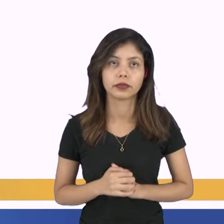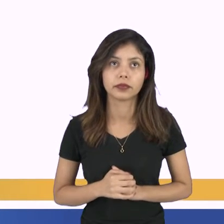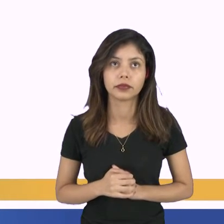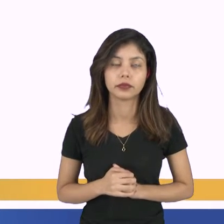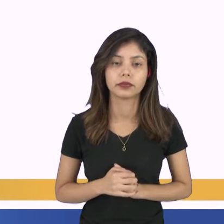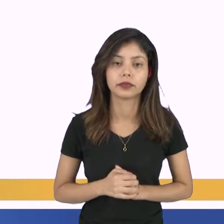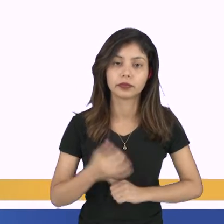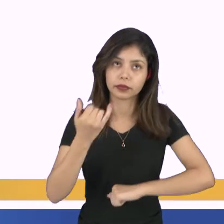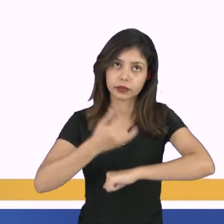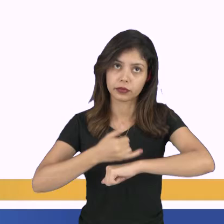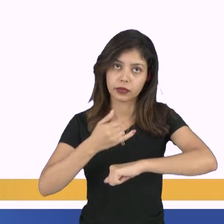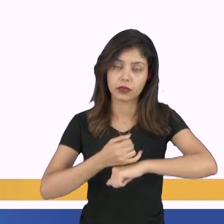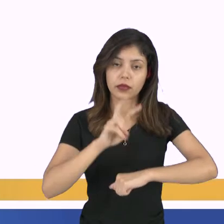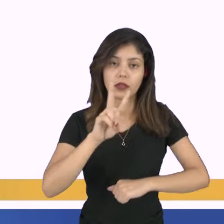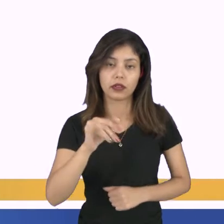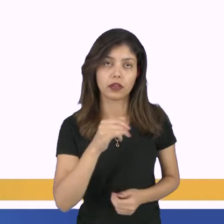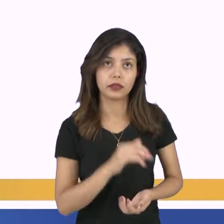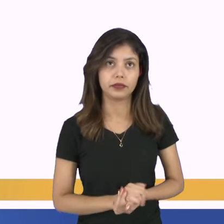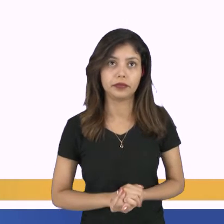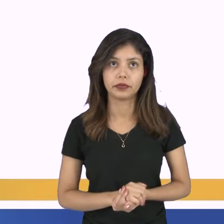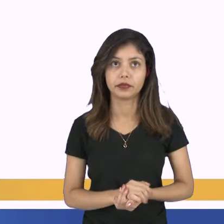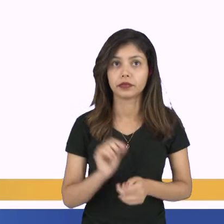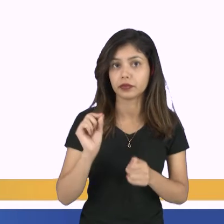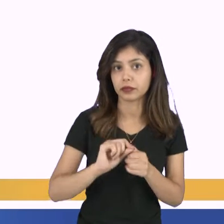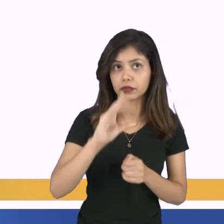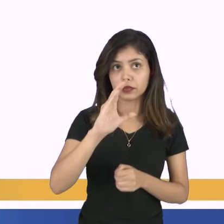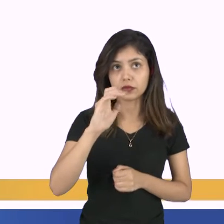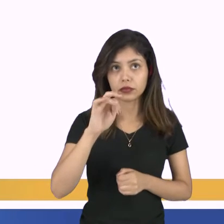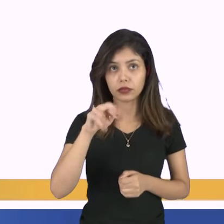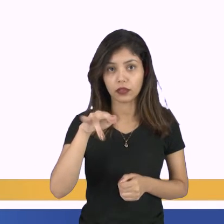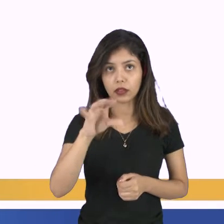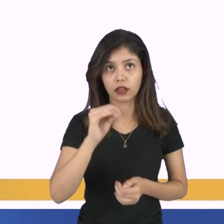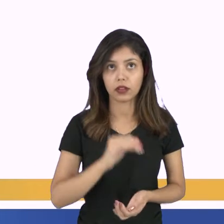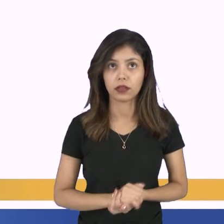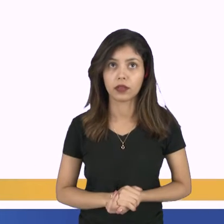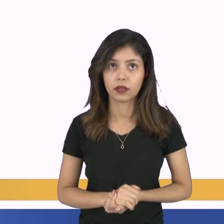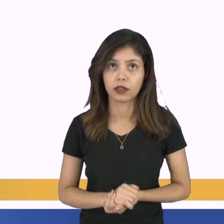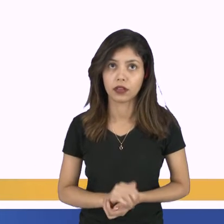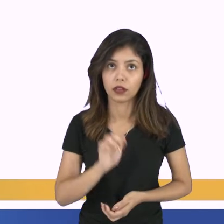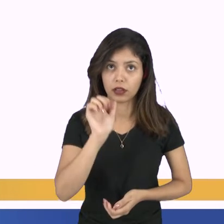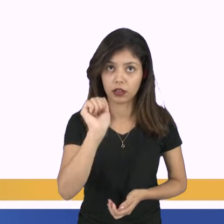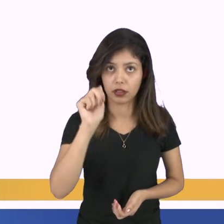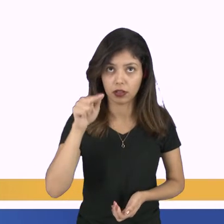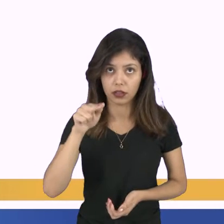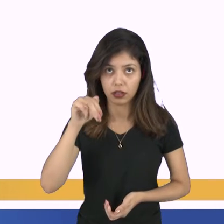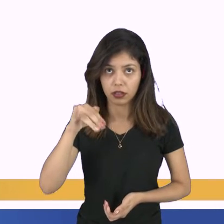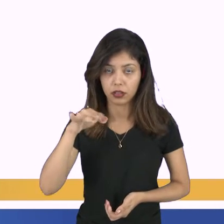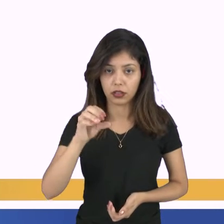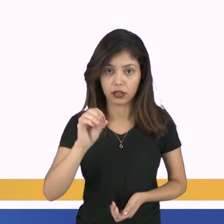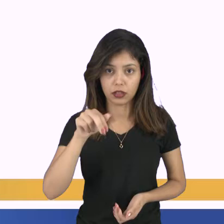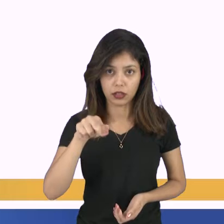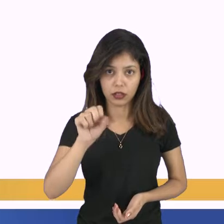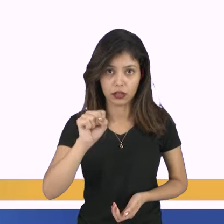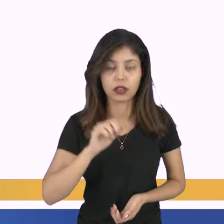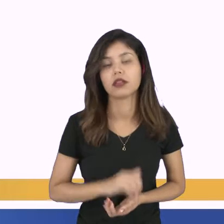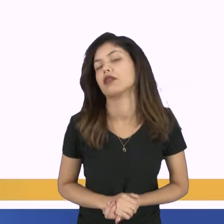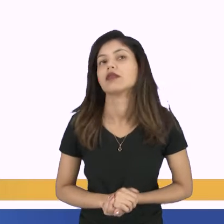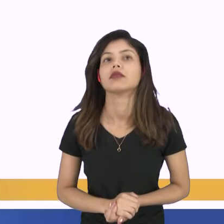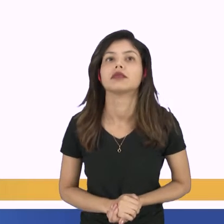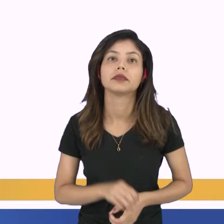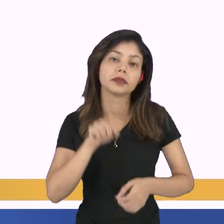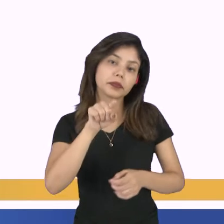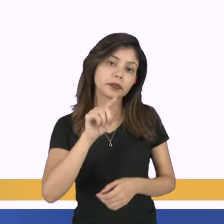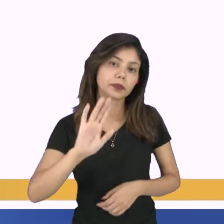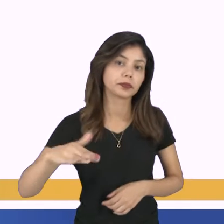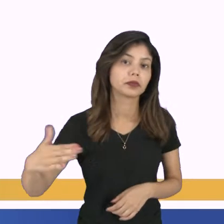os metais sempre vai formar os cátions e os ametais sempre vão formar os ânions. E